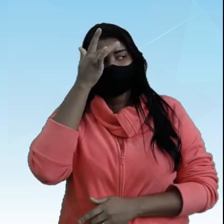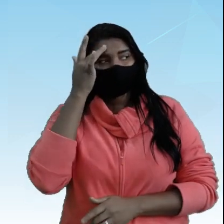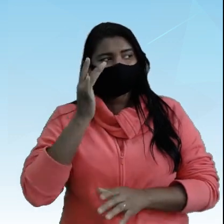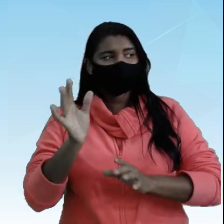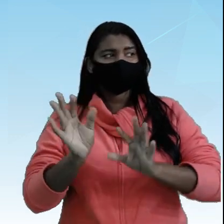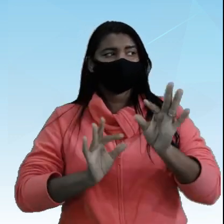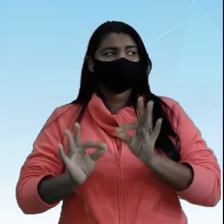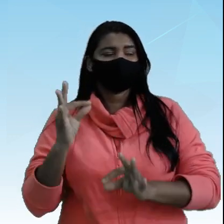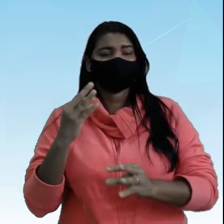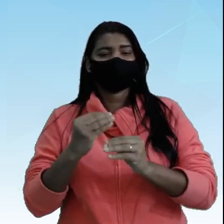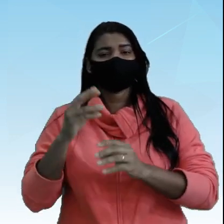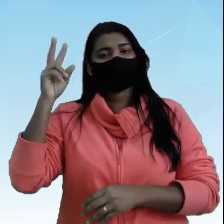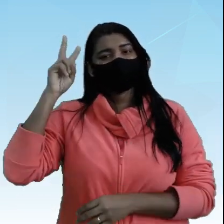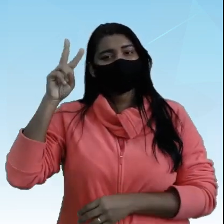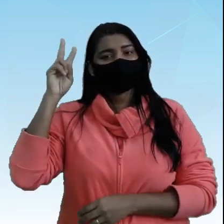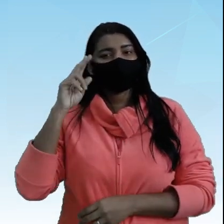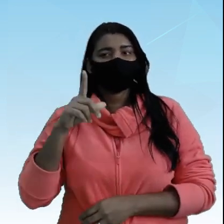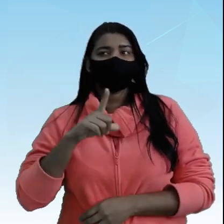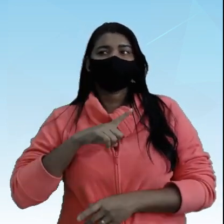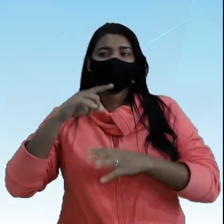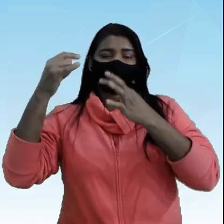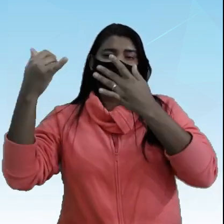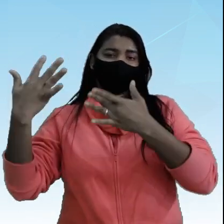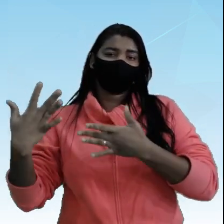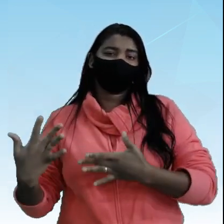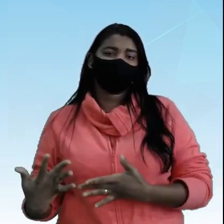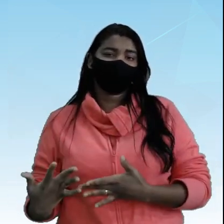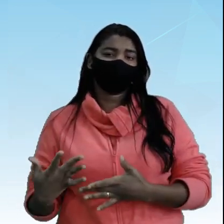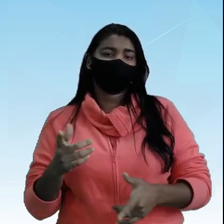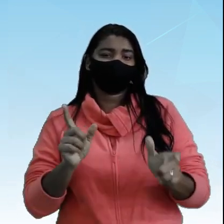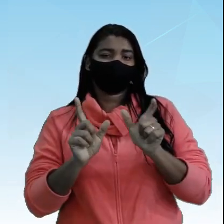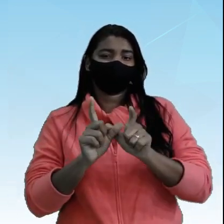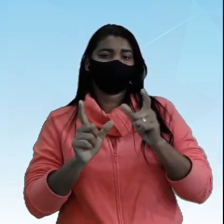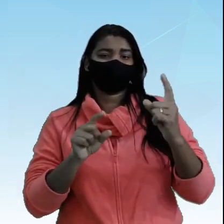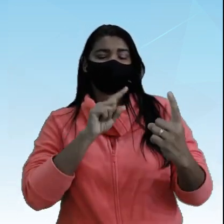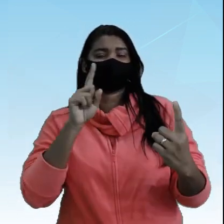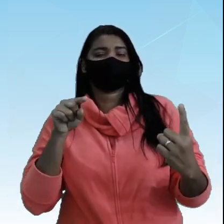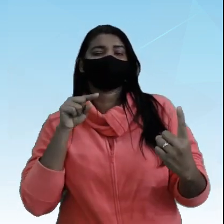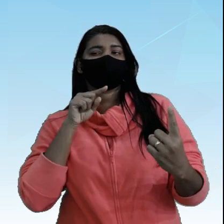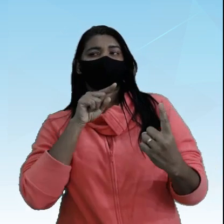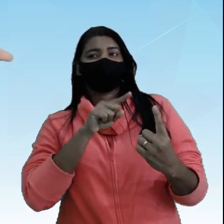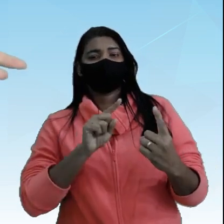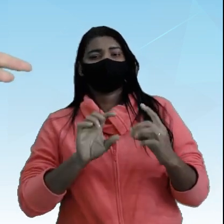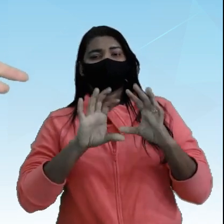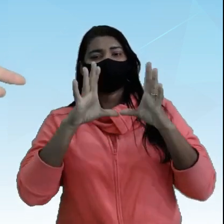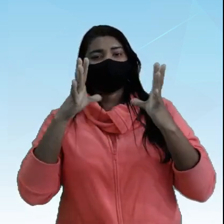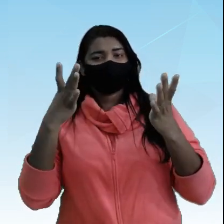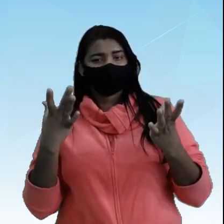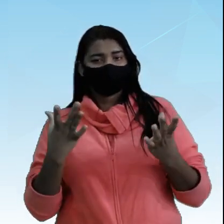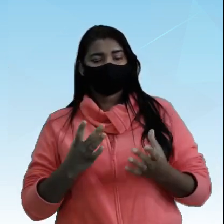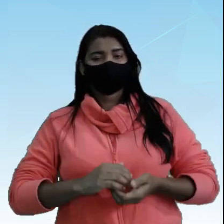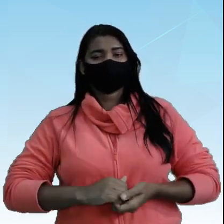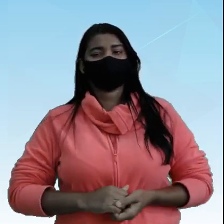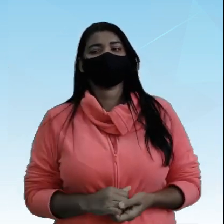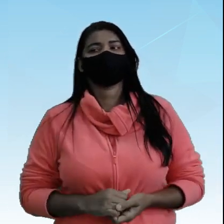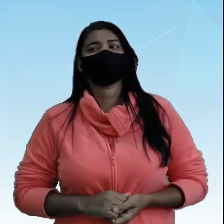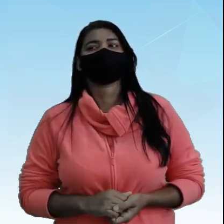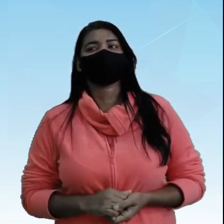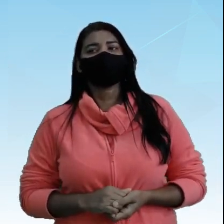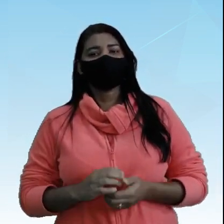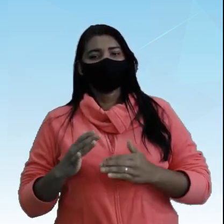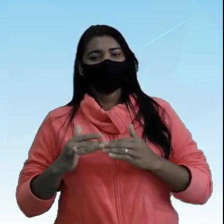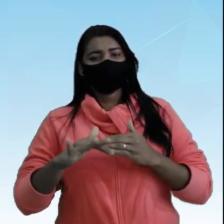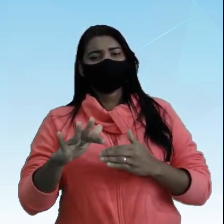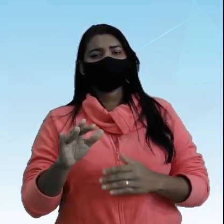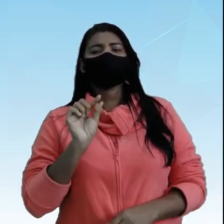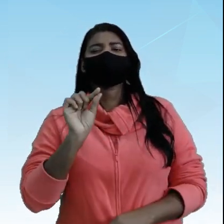perpassa. E lembrar que temos que falar com concisão e objetividade e clareza, é claro. E vamos caminhando.